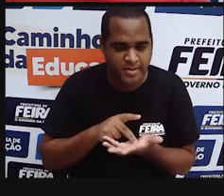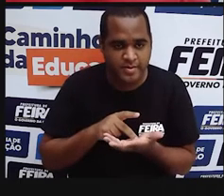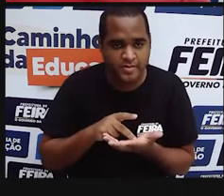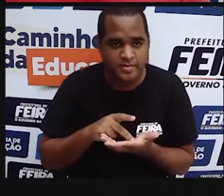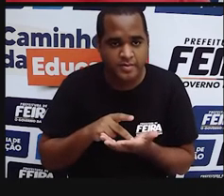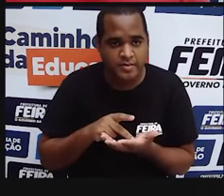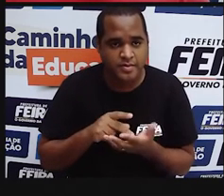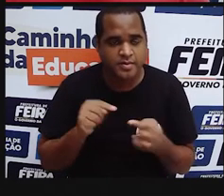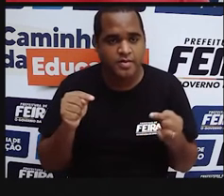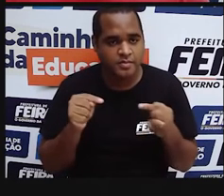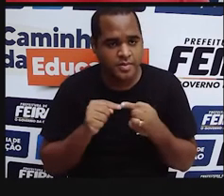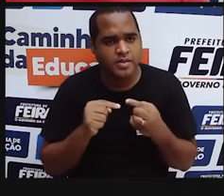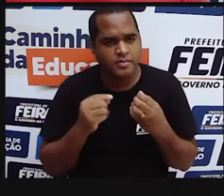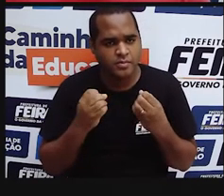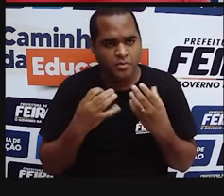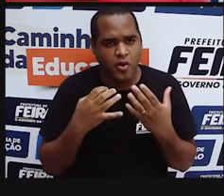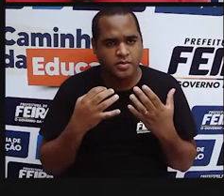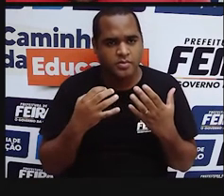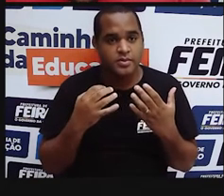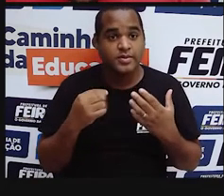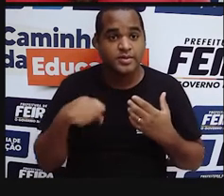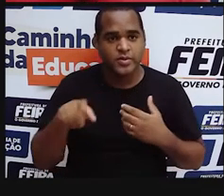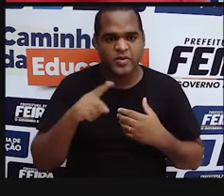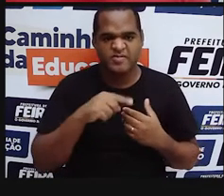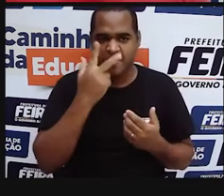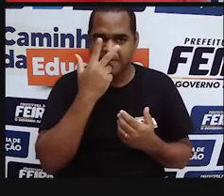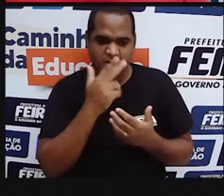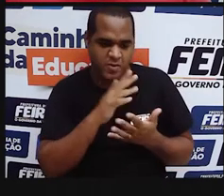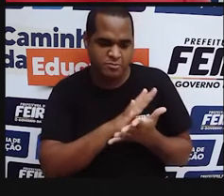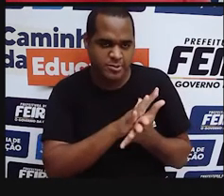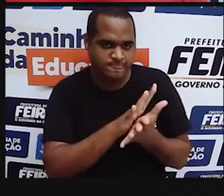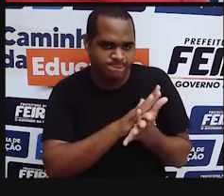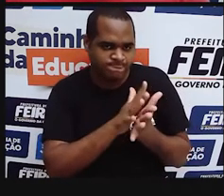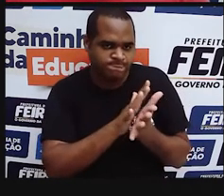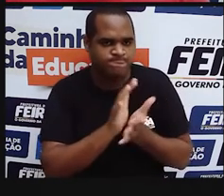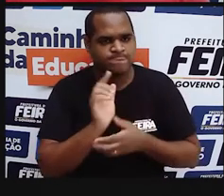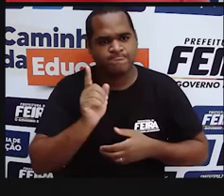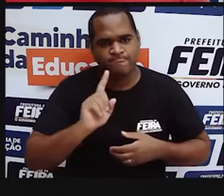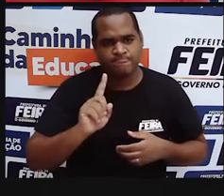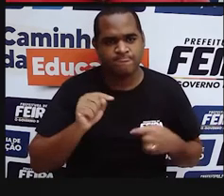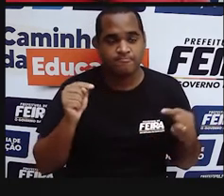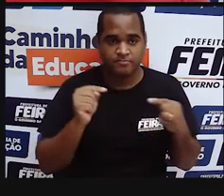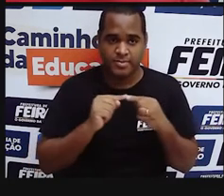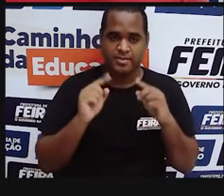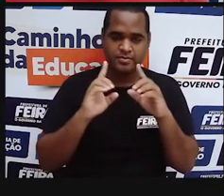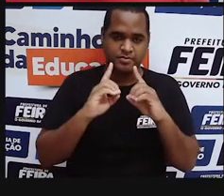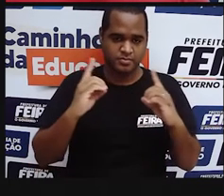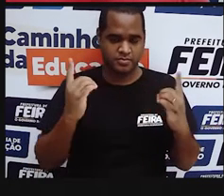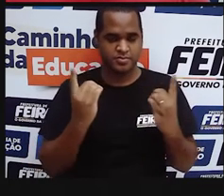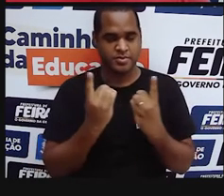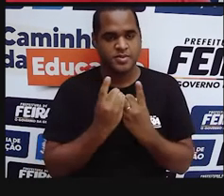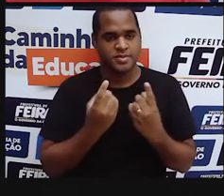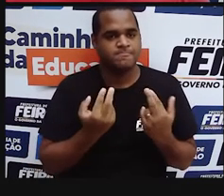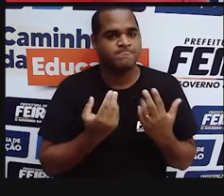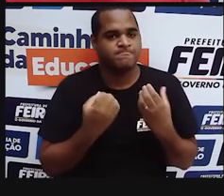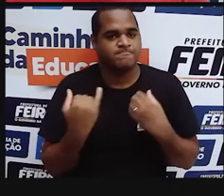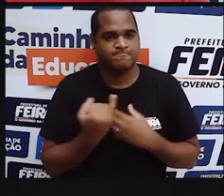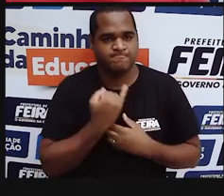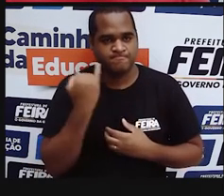solução que fosse boa para ela e que não massacrasse os outros, que é o grande princípio da